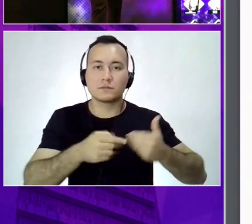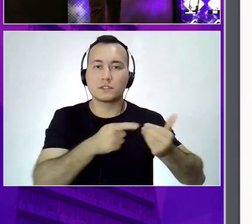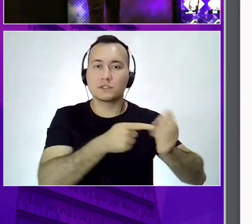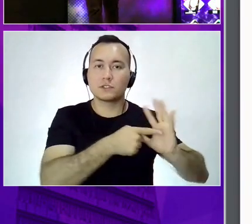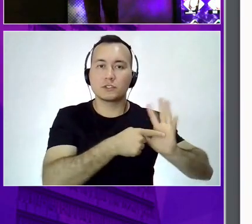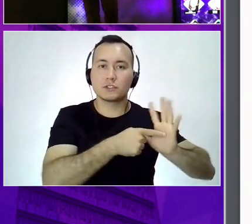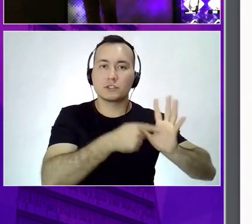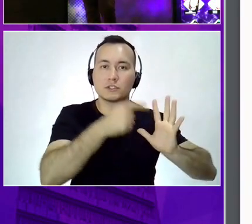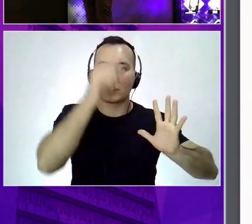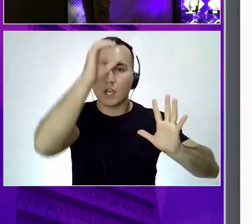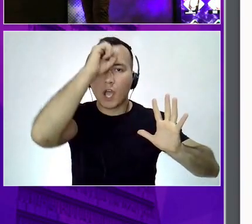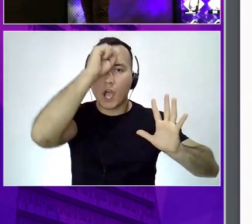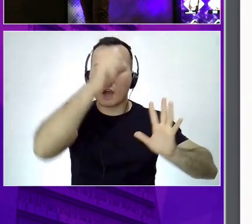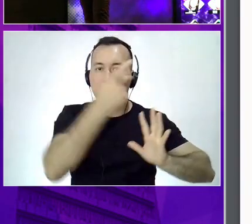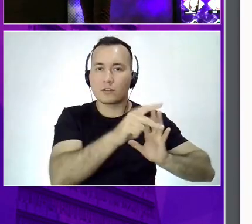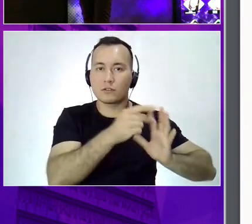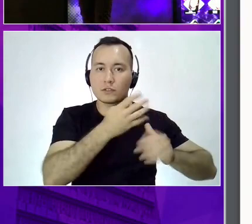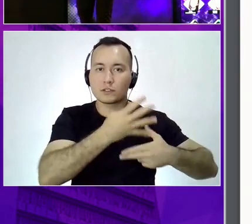triste aqui com